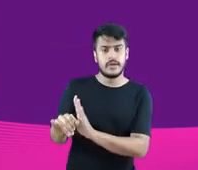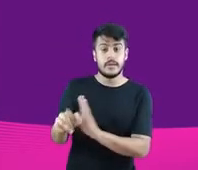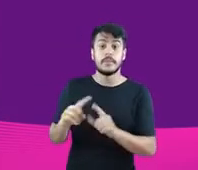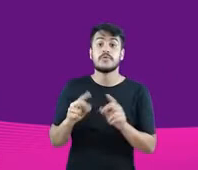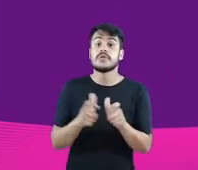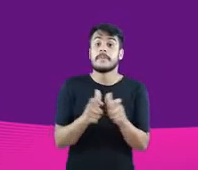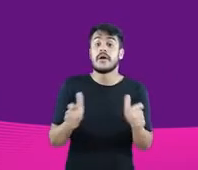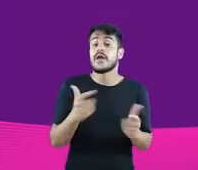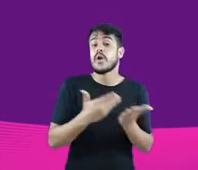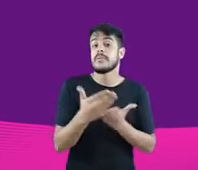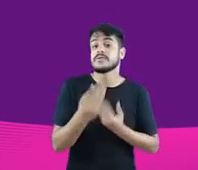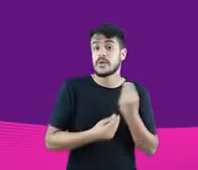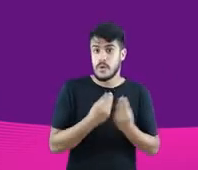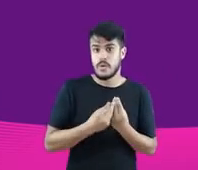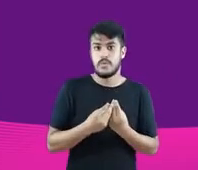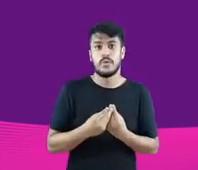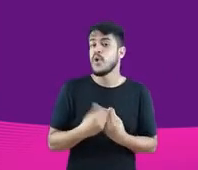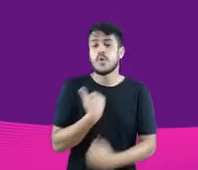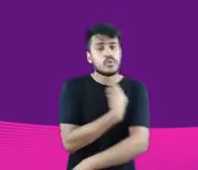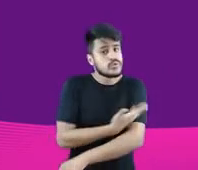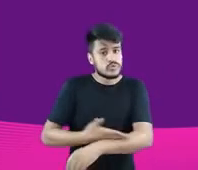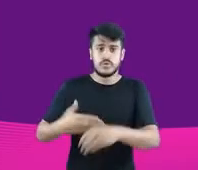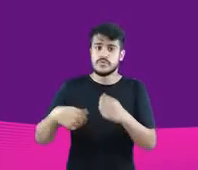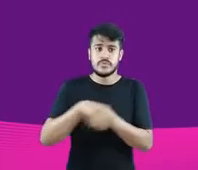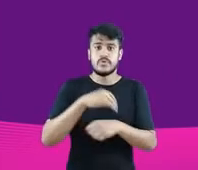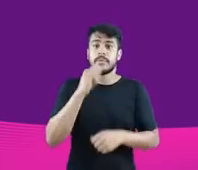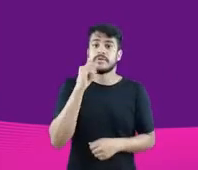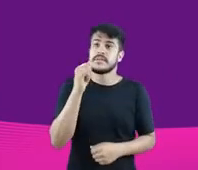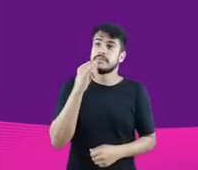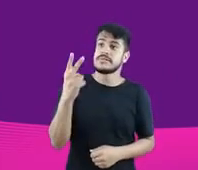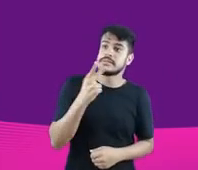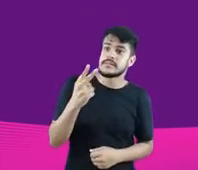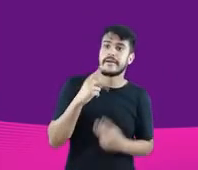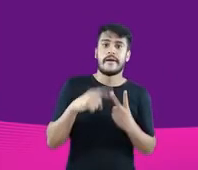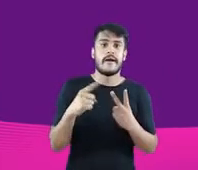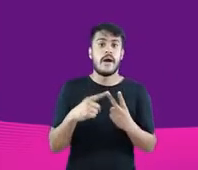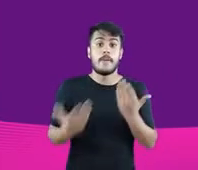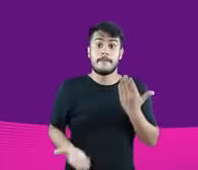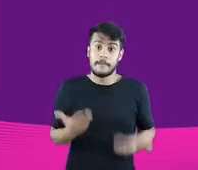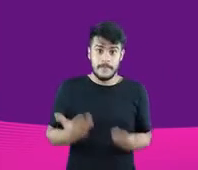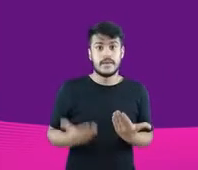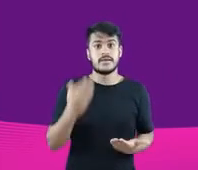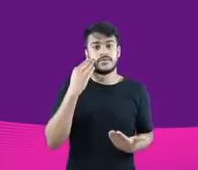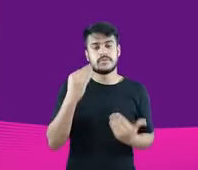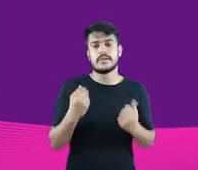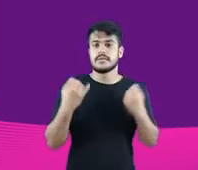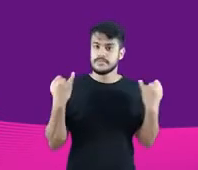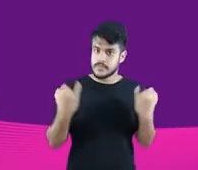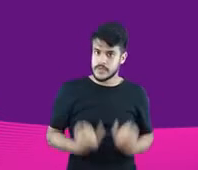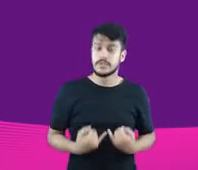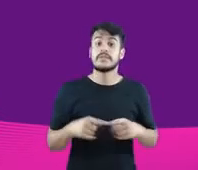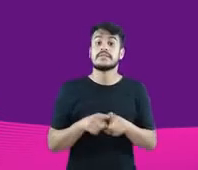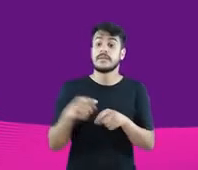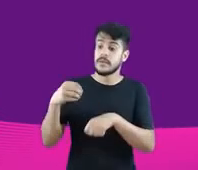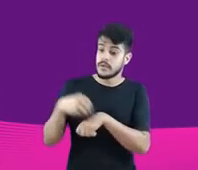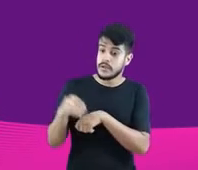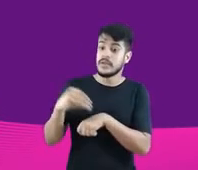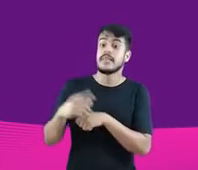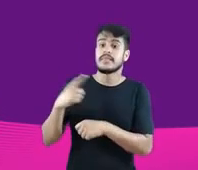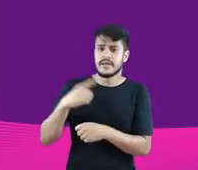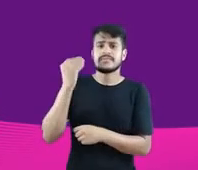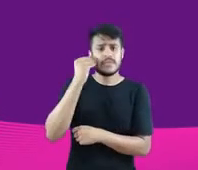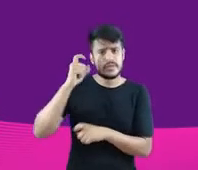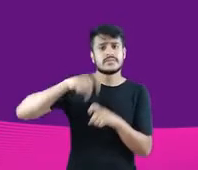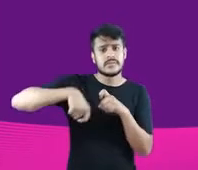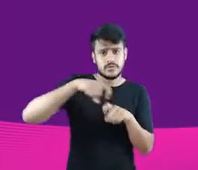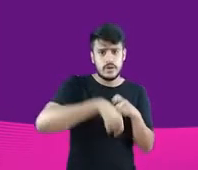com mudança de hábitos, né, diminuição de cigarro, perda de peso, recomendação de atividade sexual regular para que haja uma